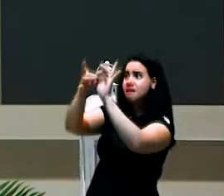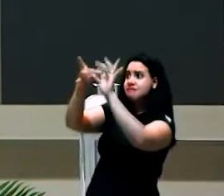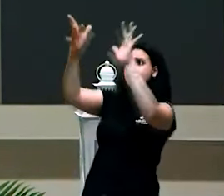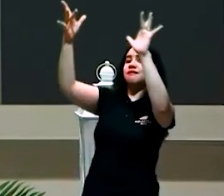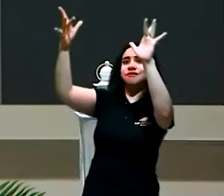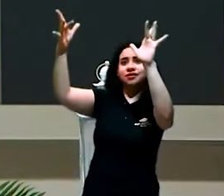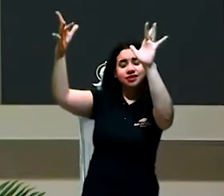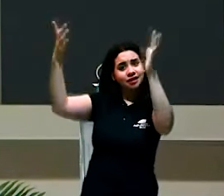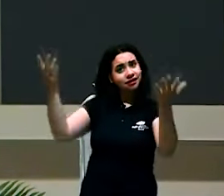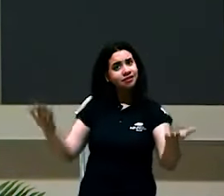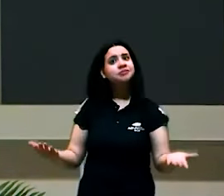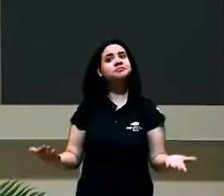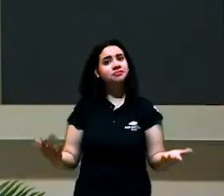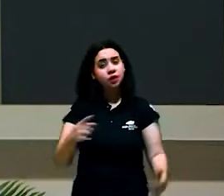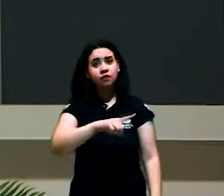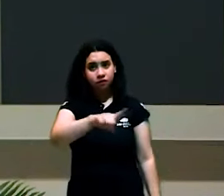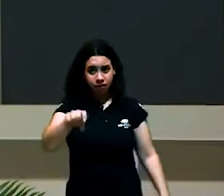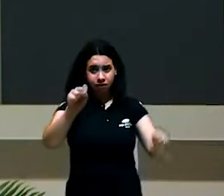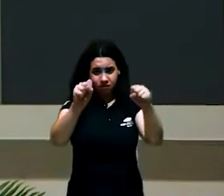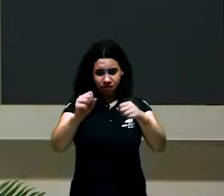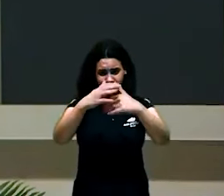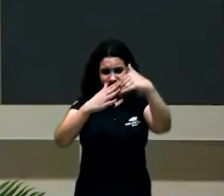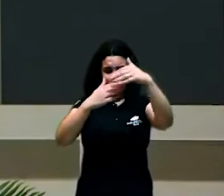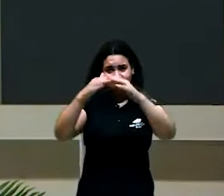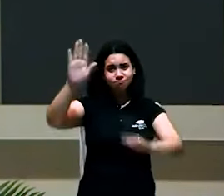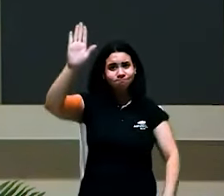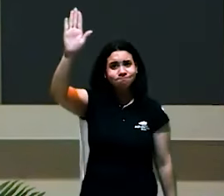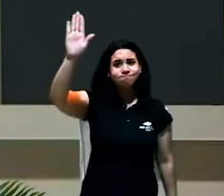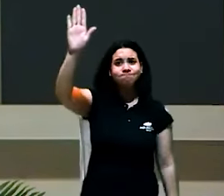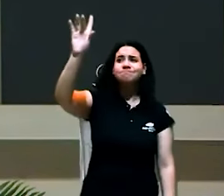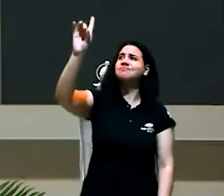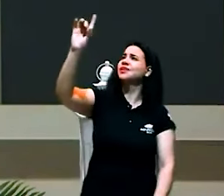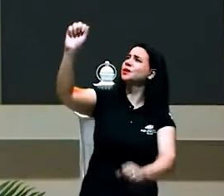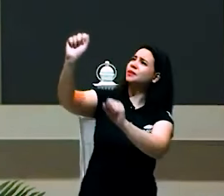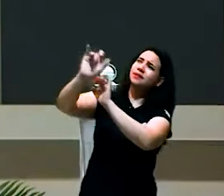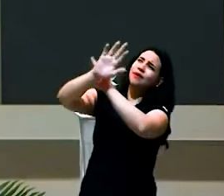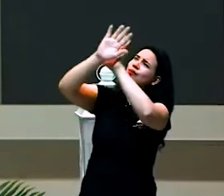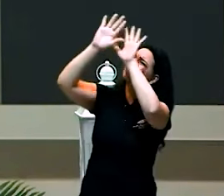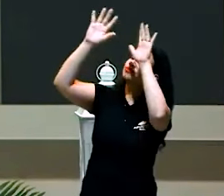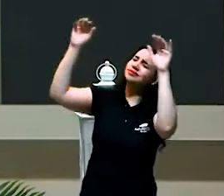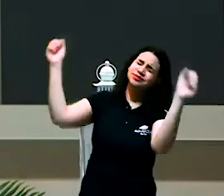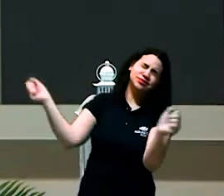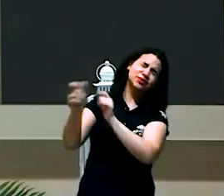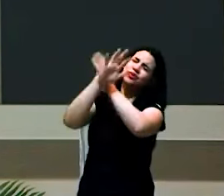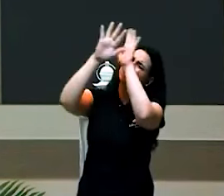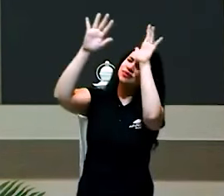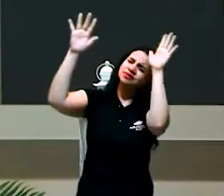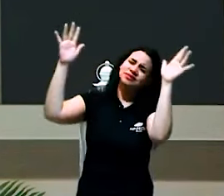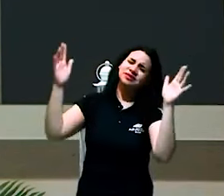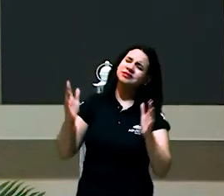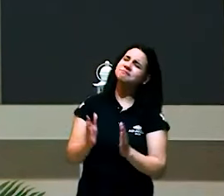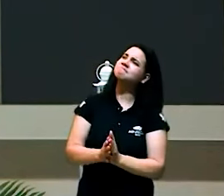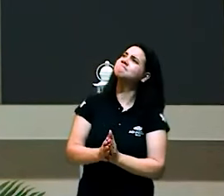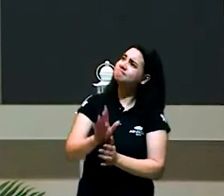Levanta a tua mão para o céu e louve a Deus 30 segundos. Os que estão lá na grade, levanta a tua mão para o céu e louve a Deus 30 segundos. Dá glória